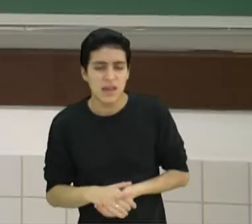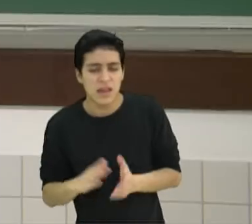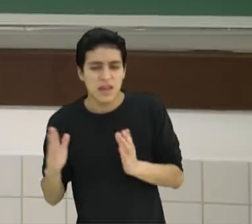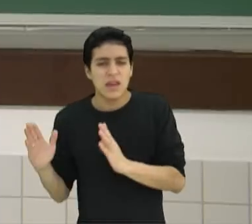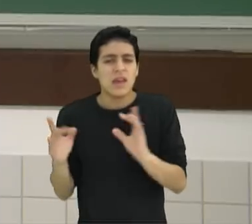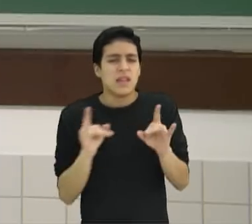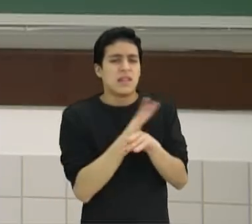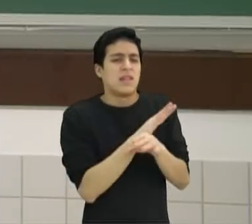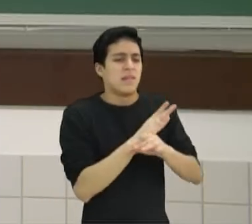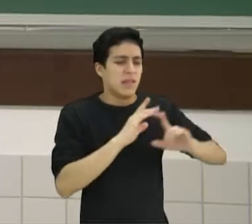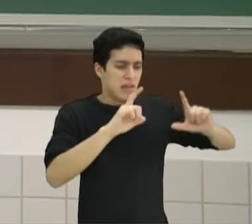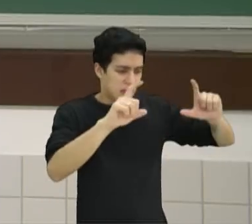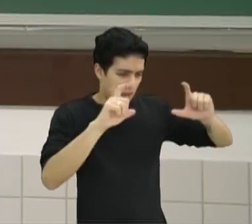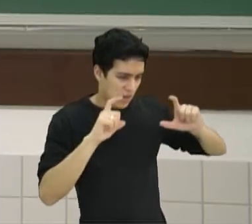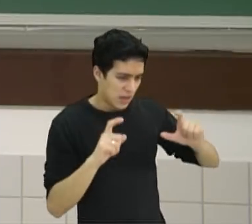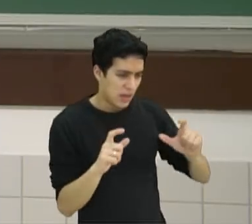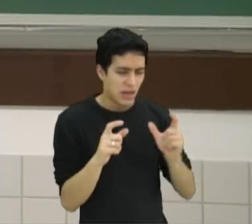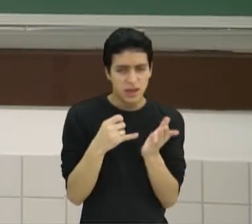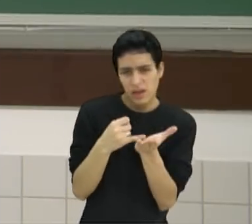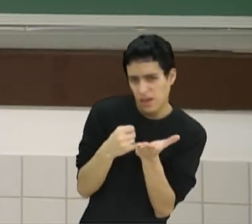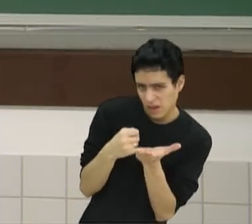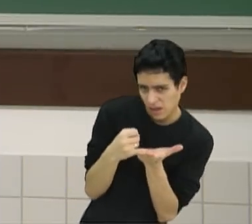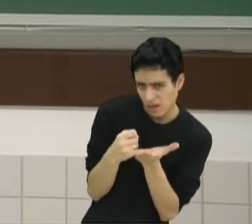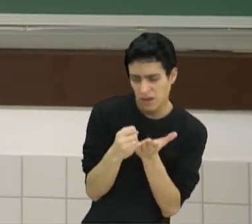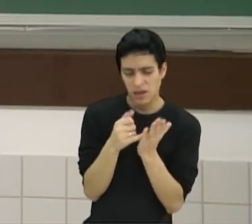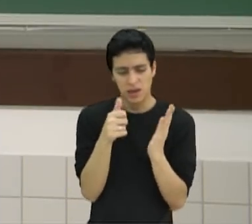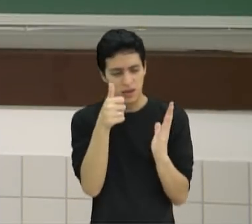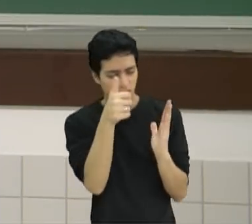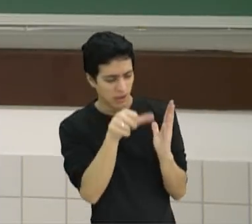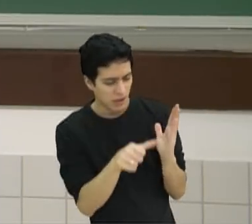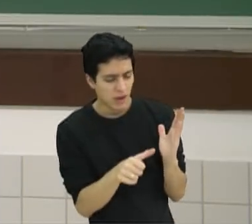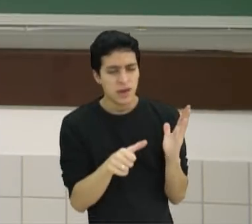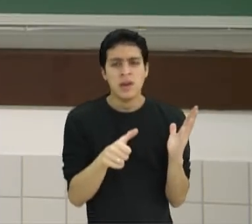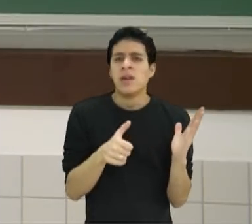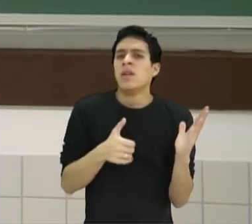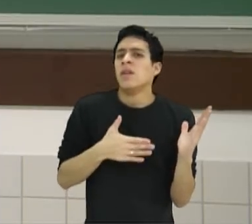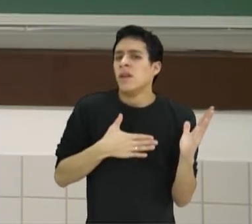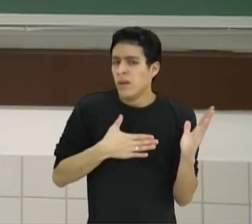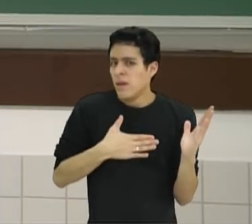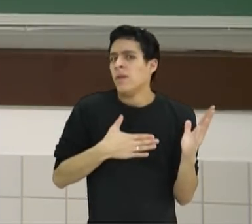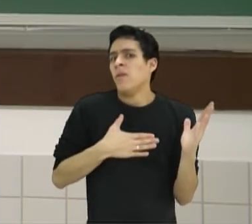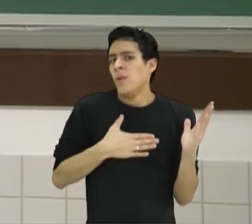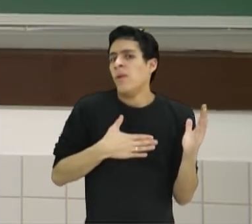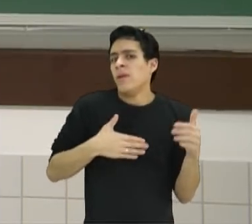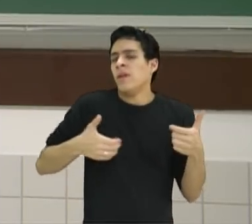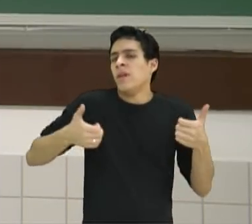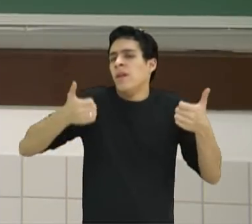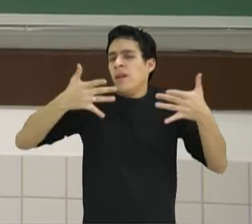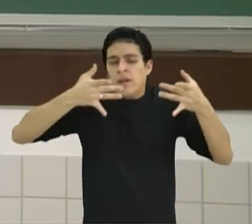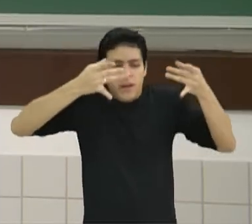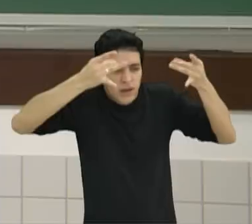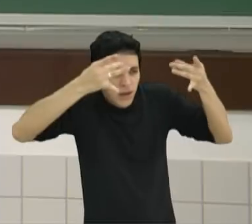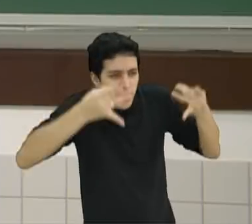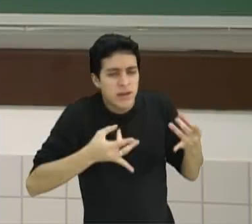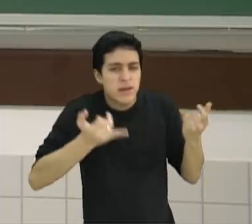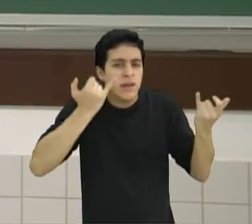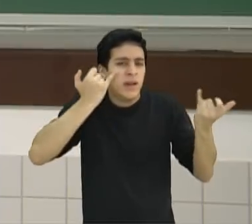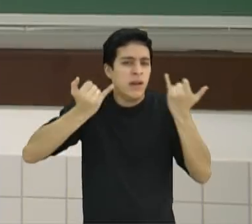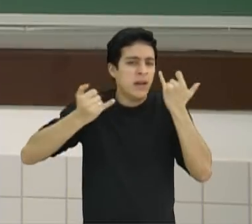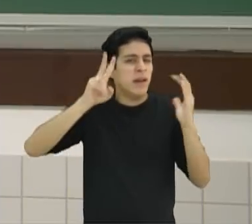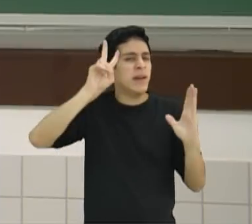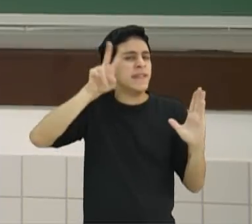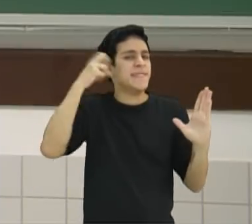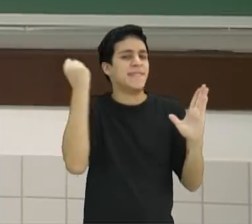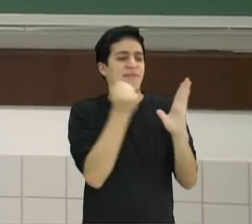Encerramos a leitura do fragmento, né, a introdução do ensaio, e gostaria de abordar rapidamente alguns detalhes, algumas informações